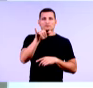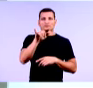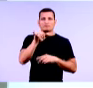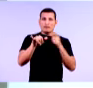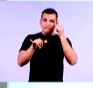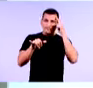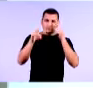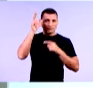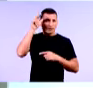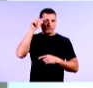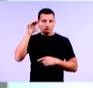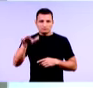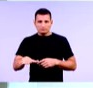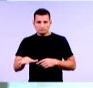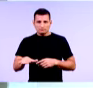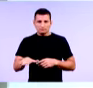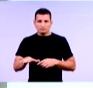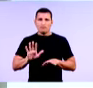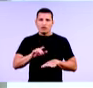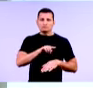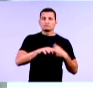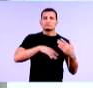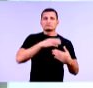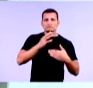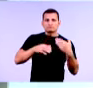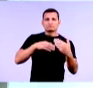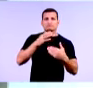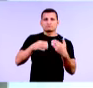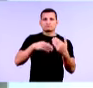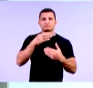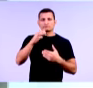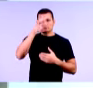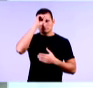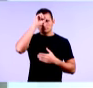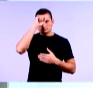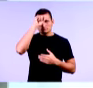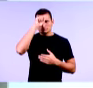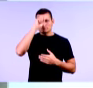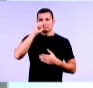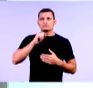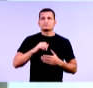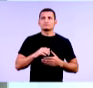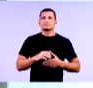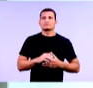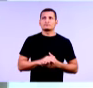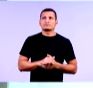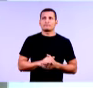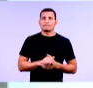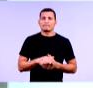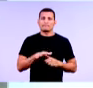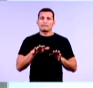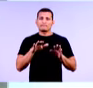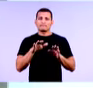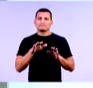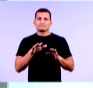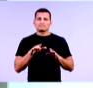pequeno. Mas com o tempo ele vai se distinguir os detalhes. E mais ainda, se ele pegar um